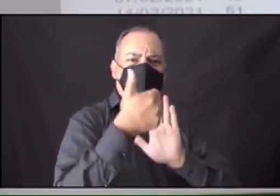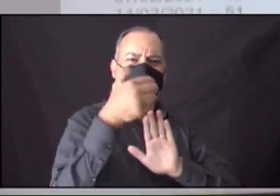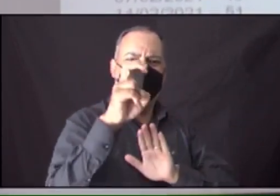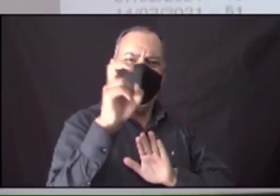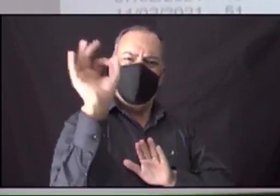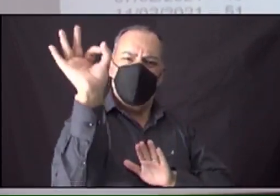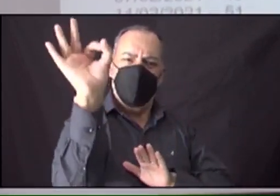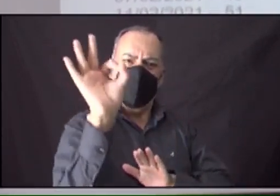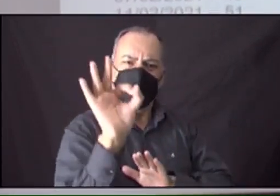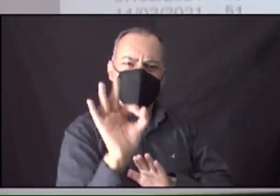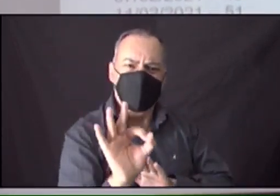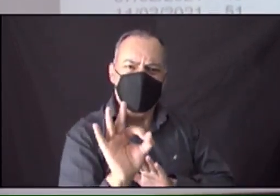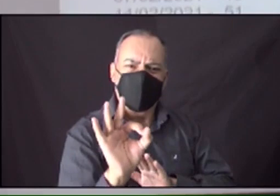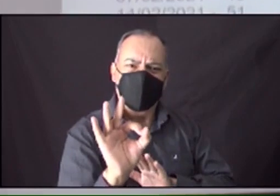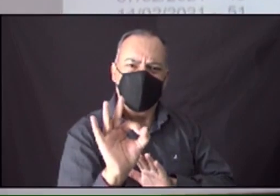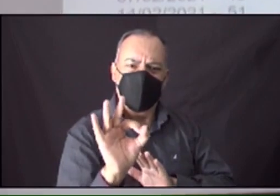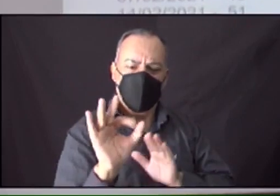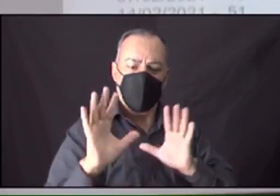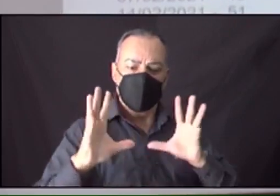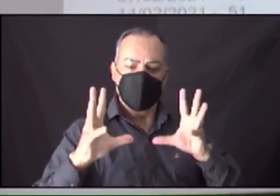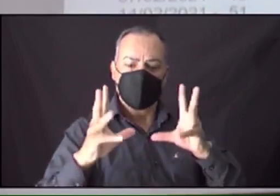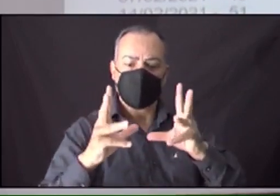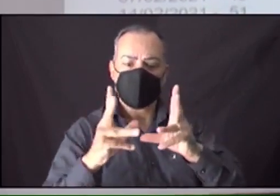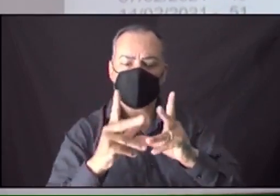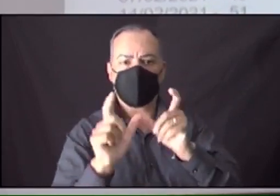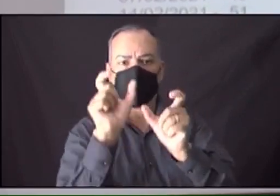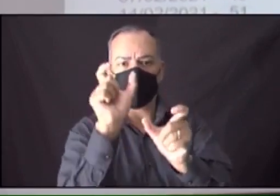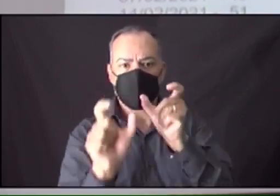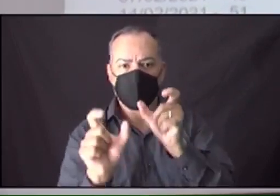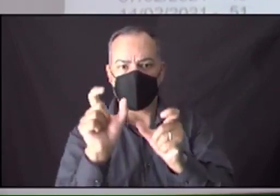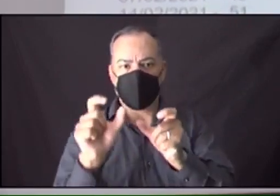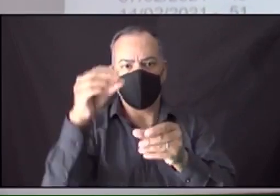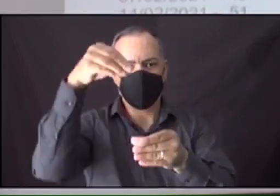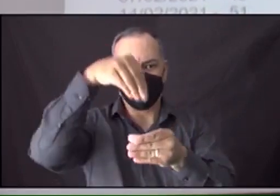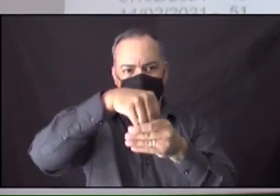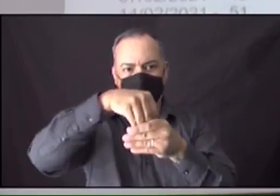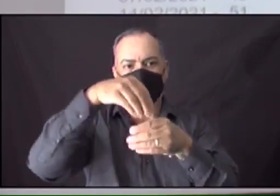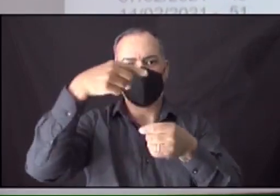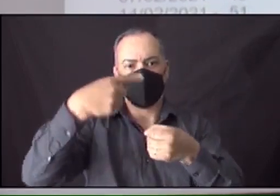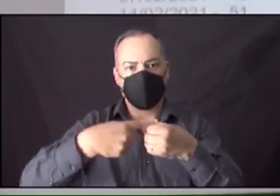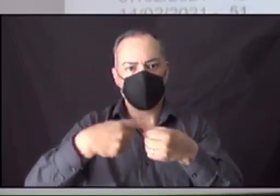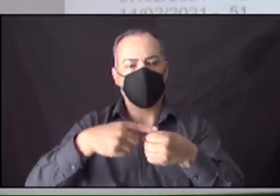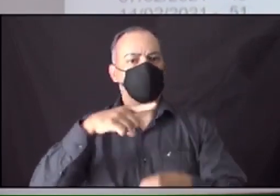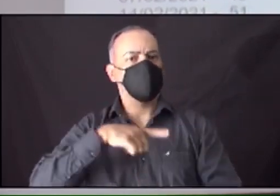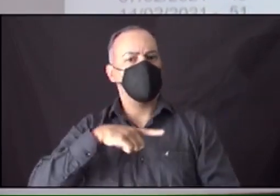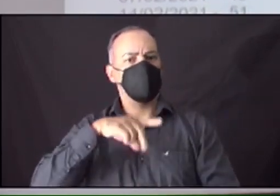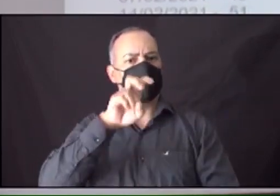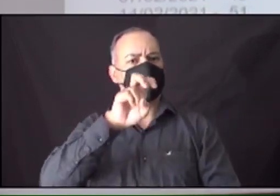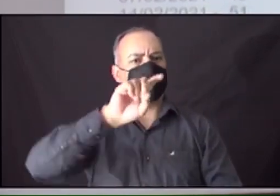7,15% comparado à população estimada de pessoas aqui do município. Já temos